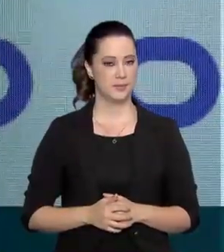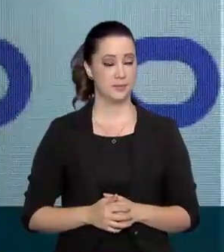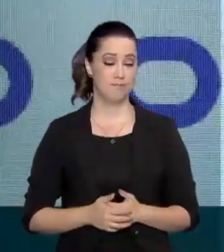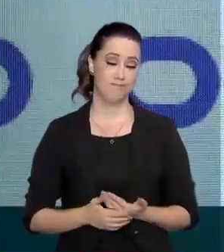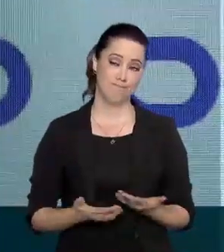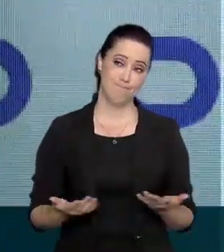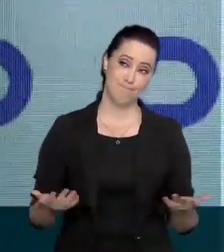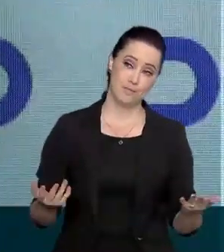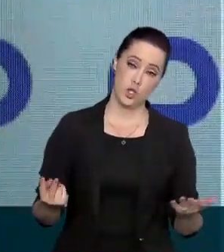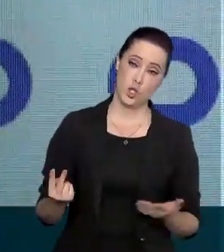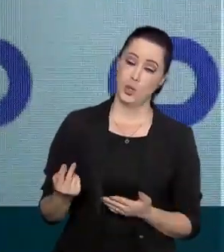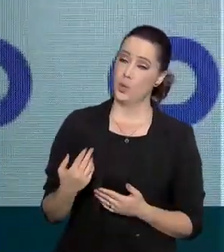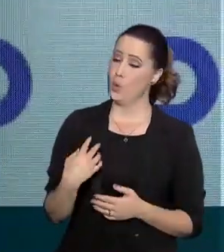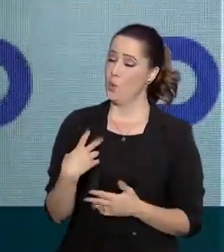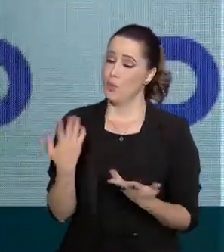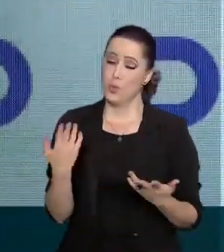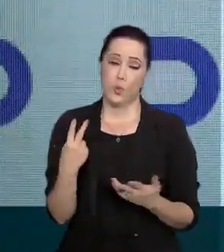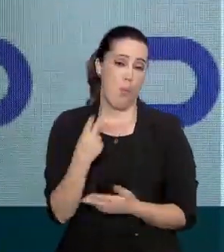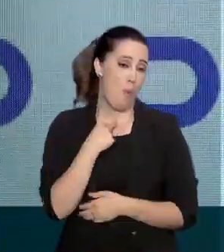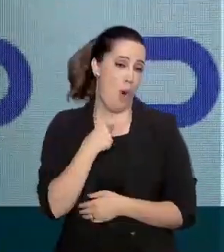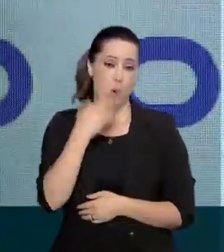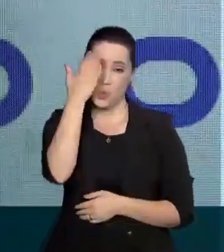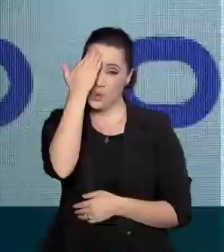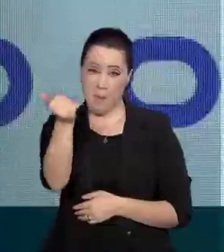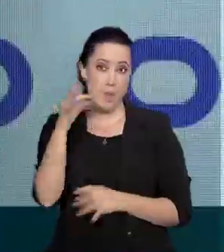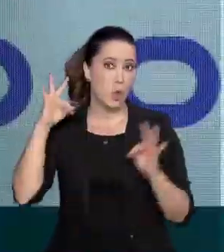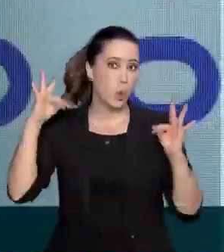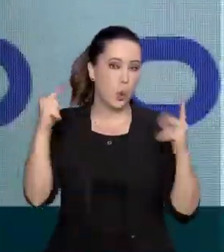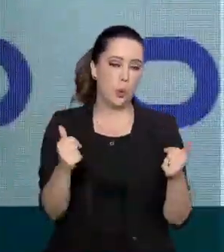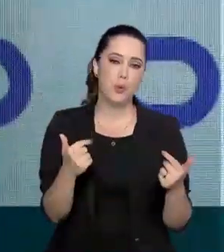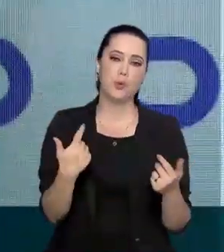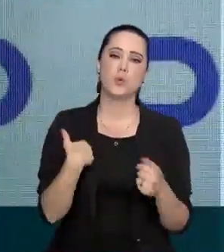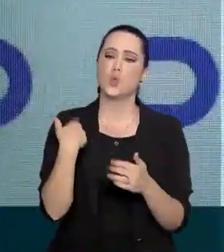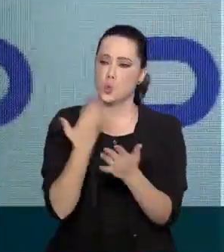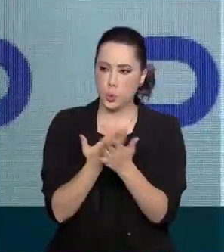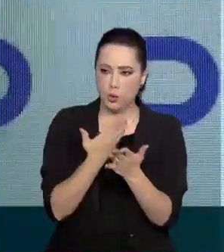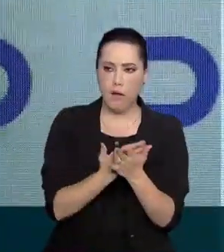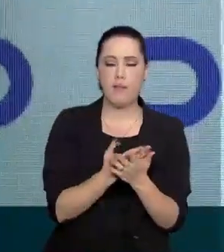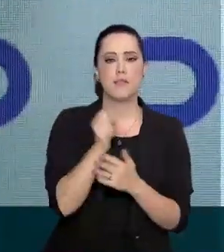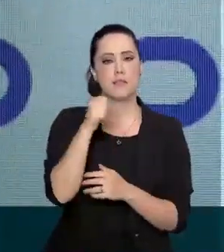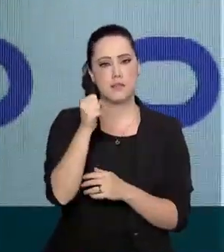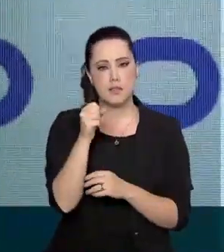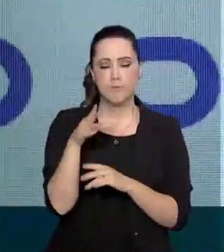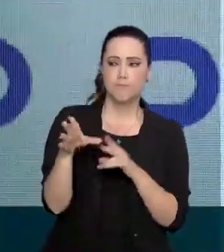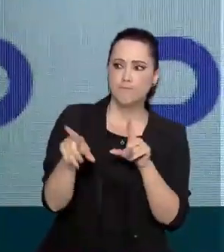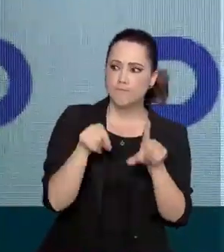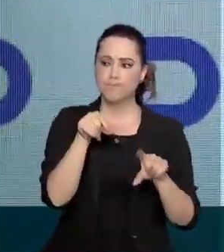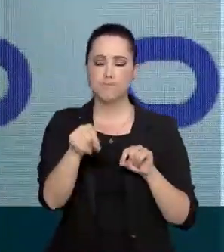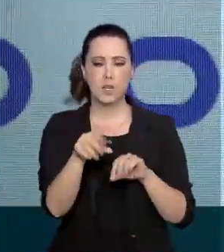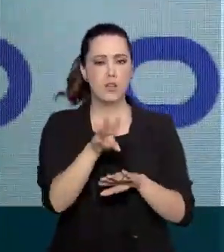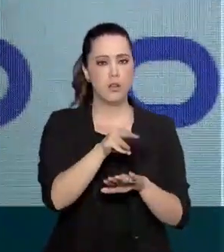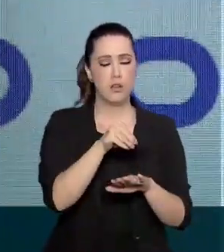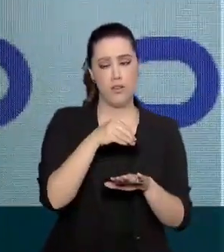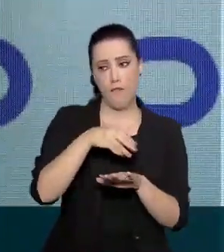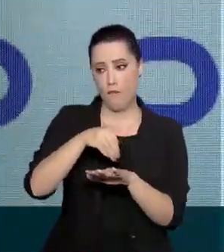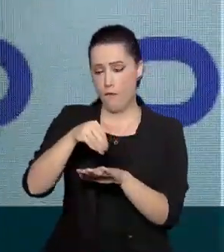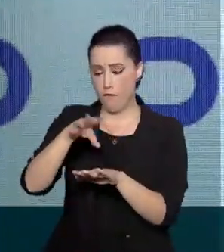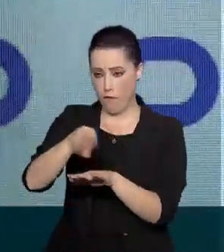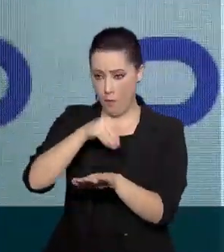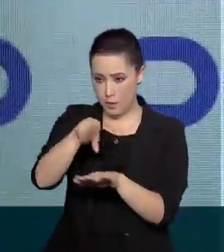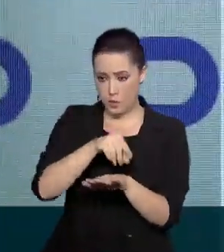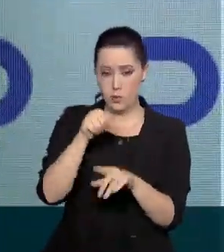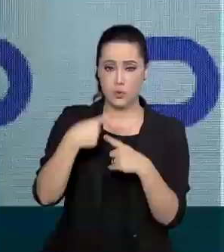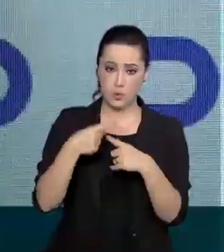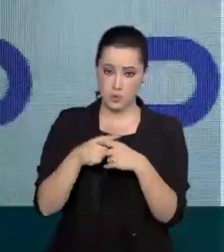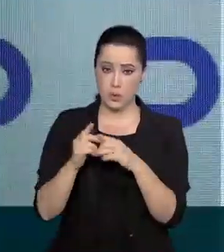Eu não posso saber de tudo. Me empenhei muito enquanto militar. Cheguei até o posto